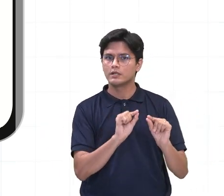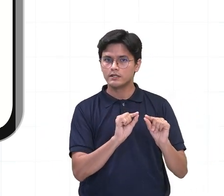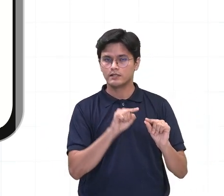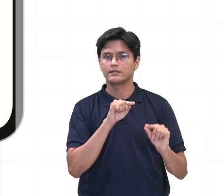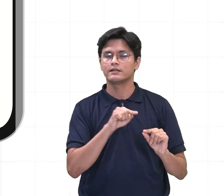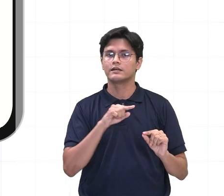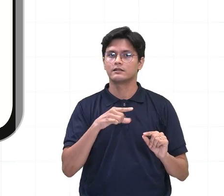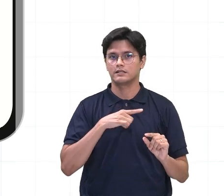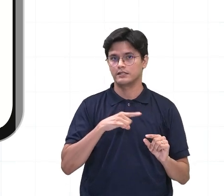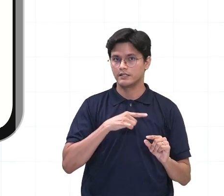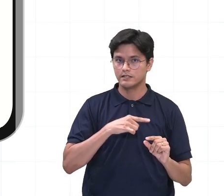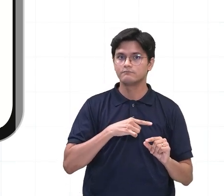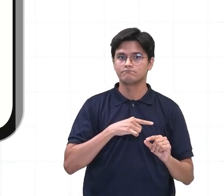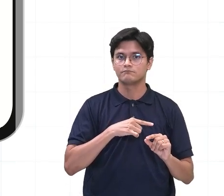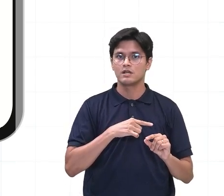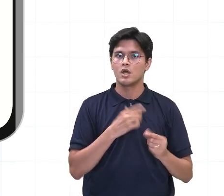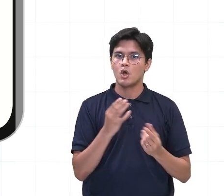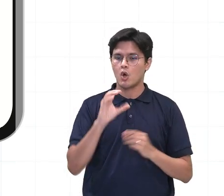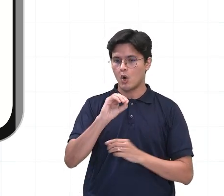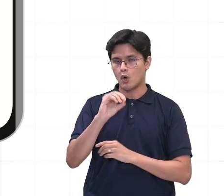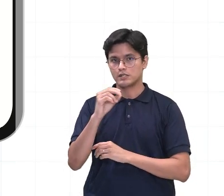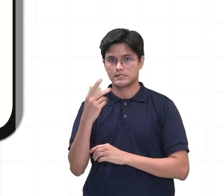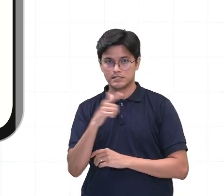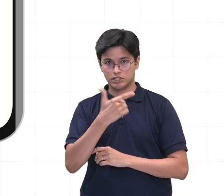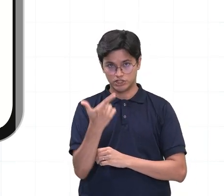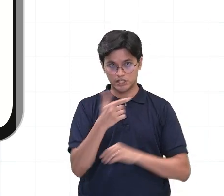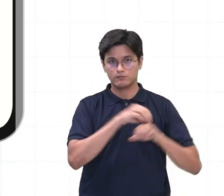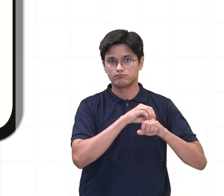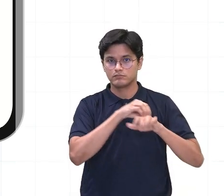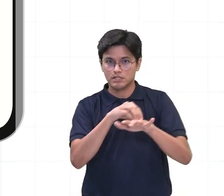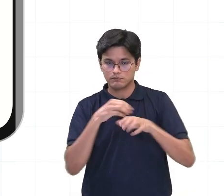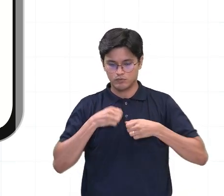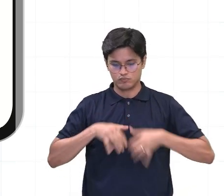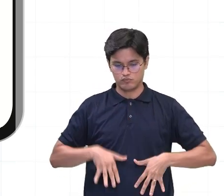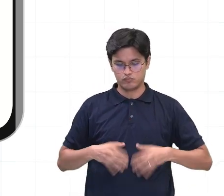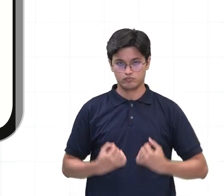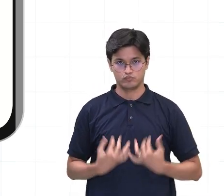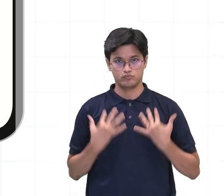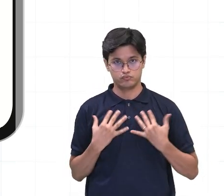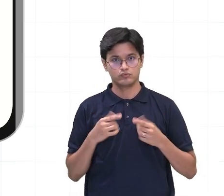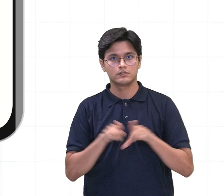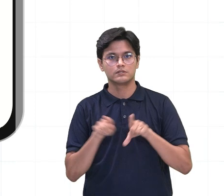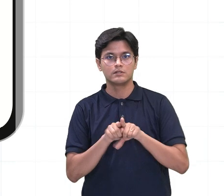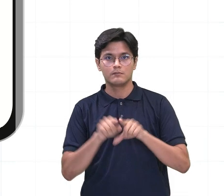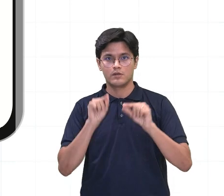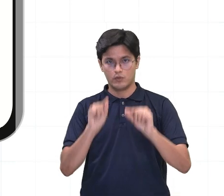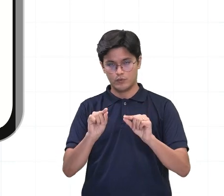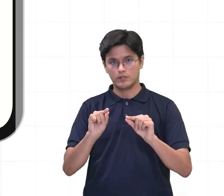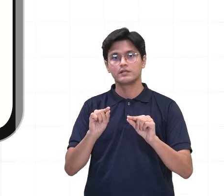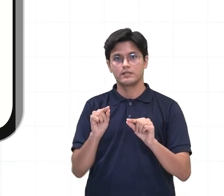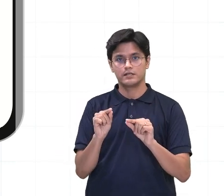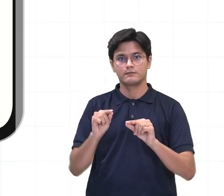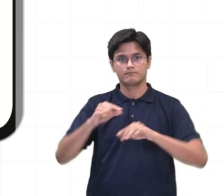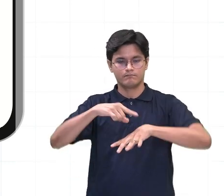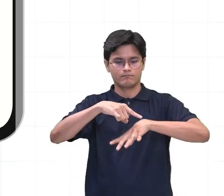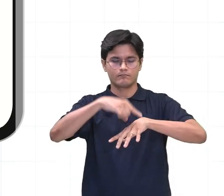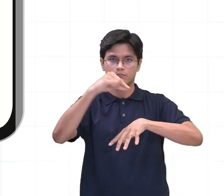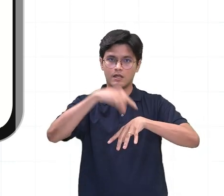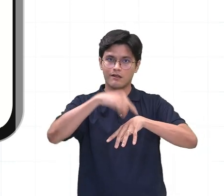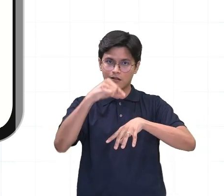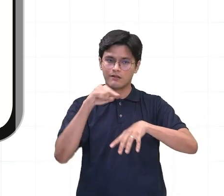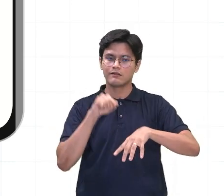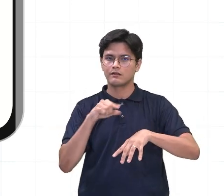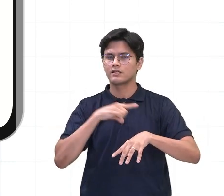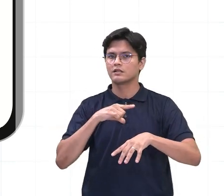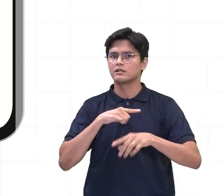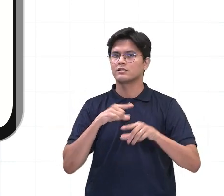exemplo, o oxigênio. As plaquetas, elas estão relacionadas com o processo de cicatrização, né? Quando realiza ali, quando você